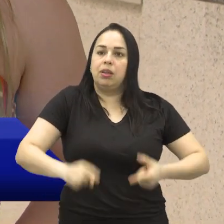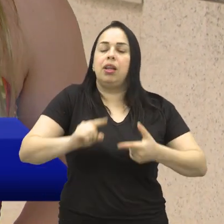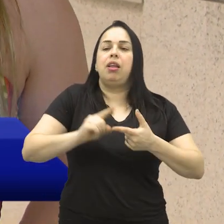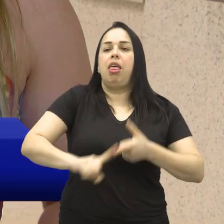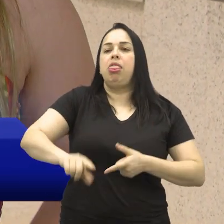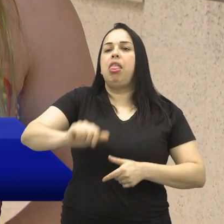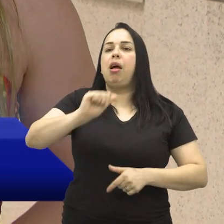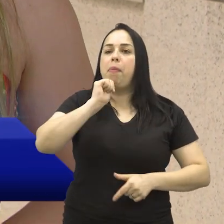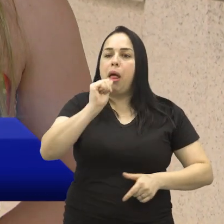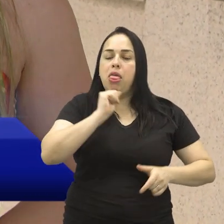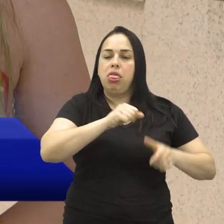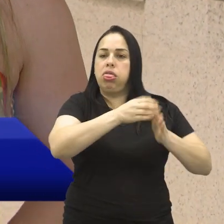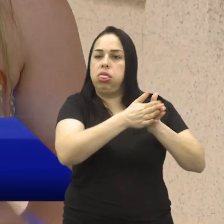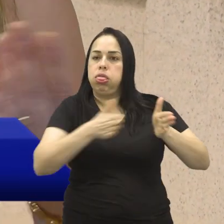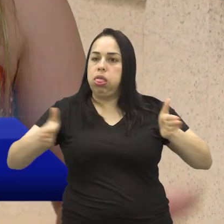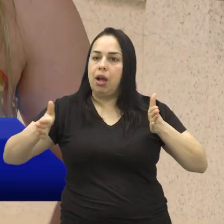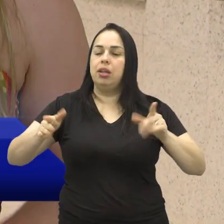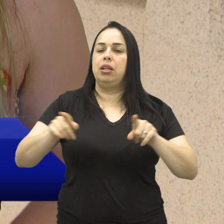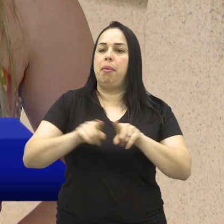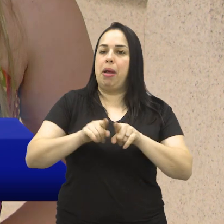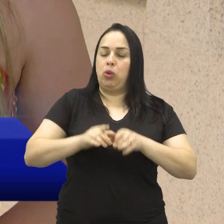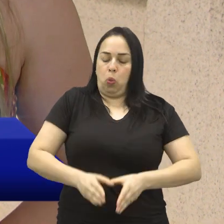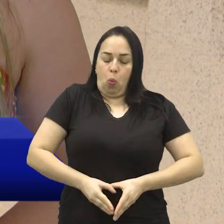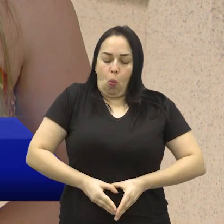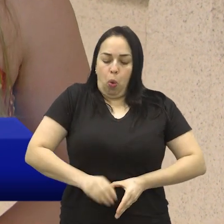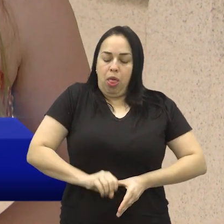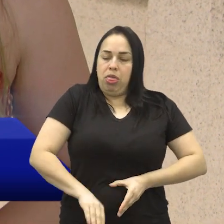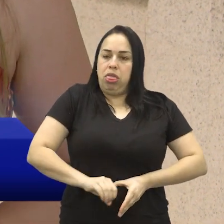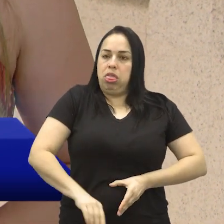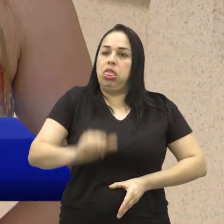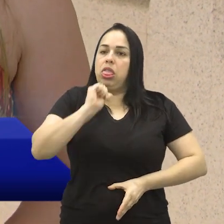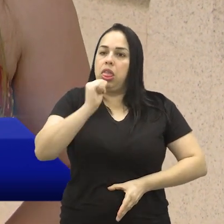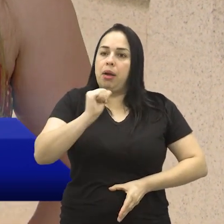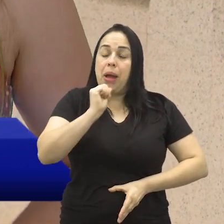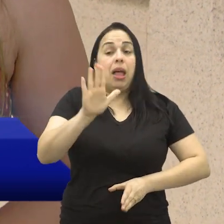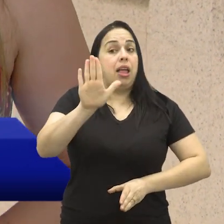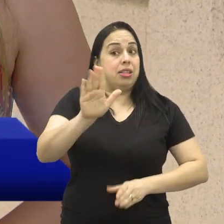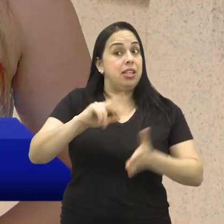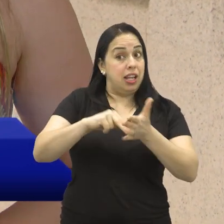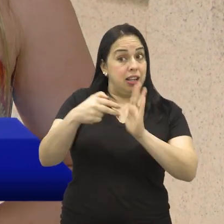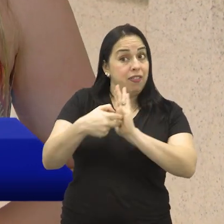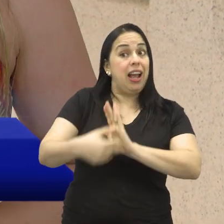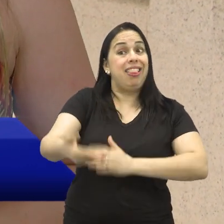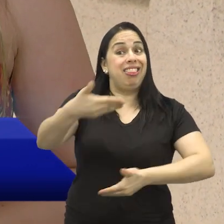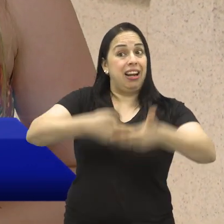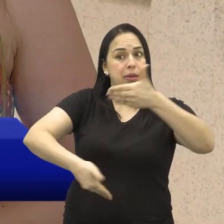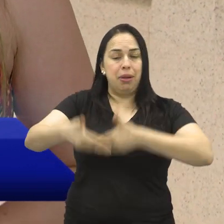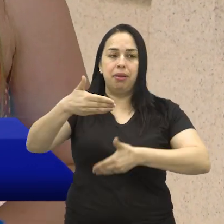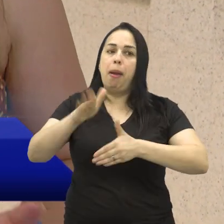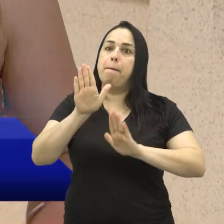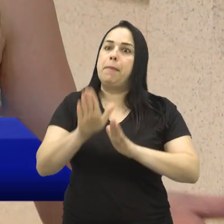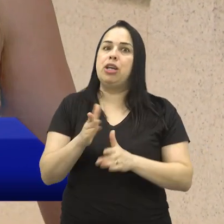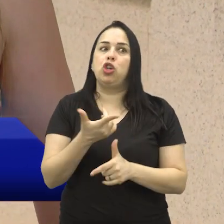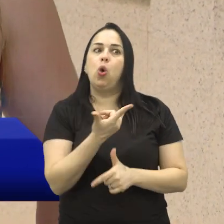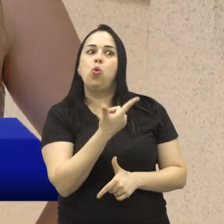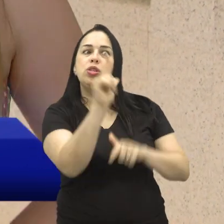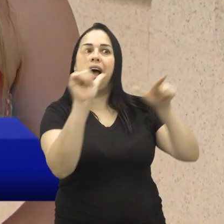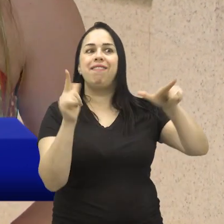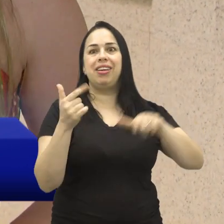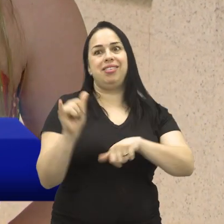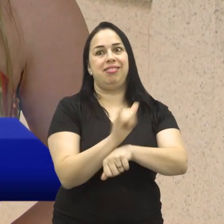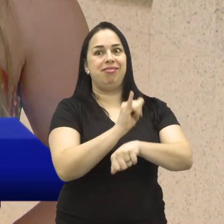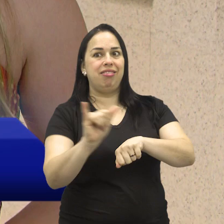endometriose, transtorno disfórico menstrual, sangramento uterino anormal. Então, na verdade, é um tratamento que muitas vezes estava